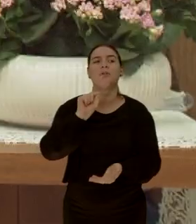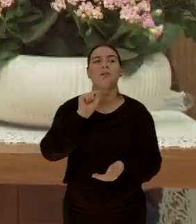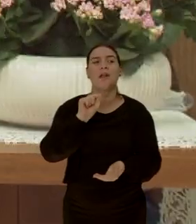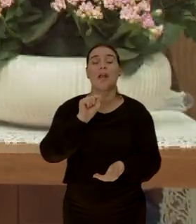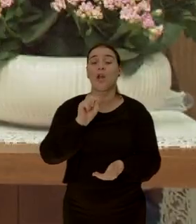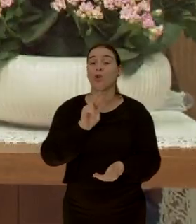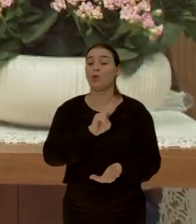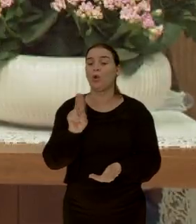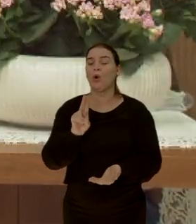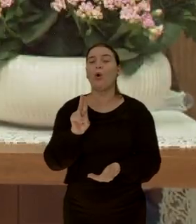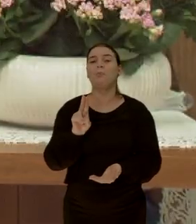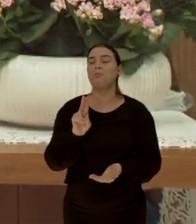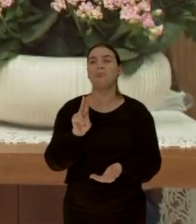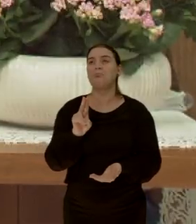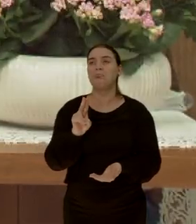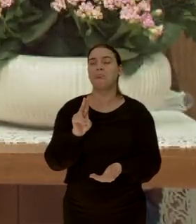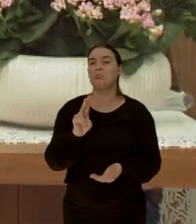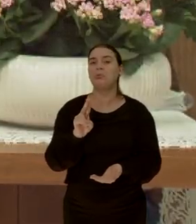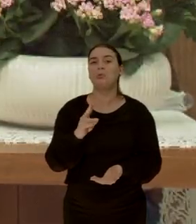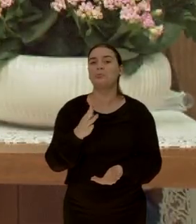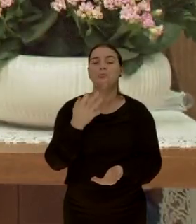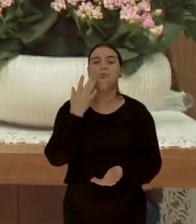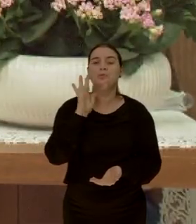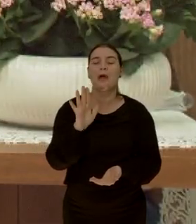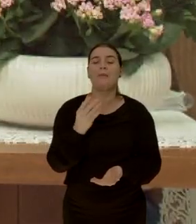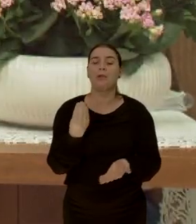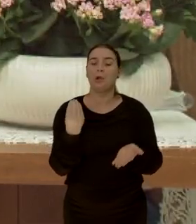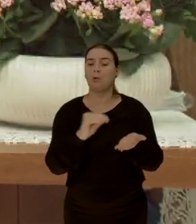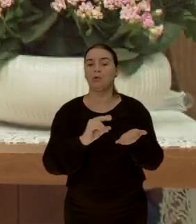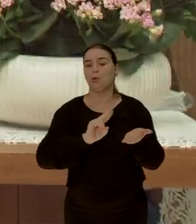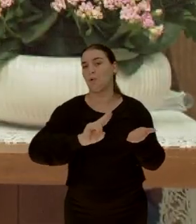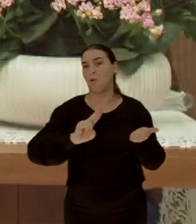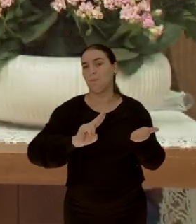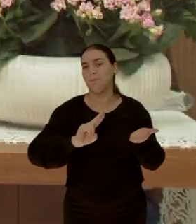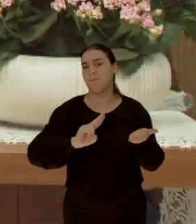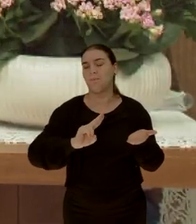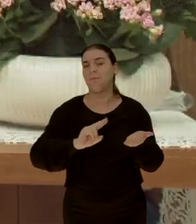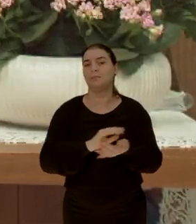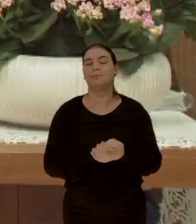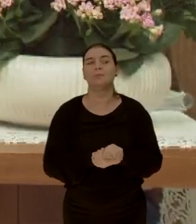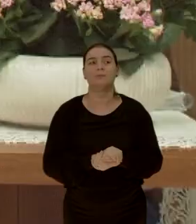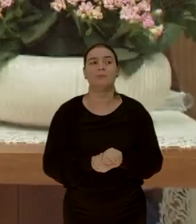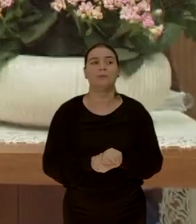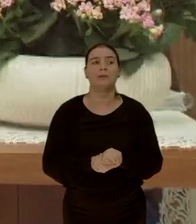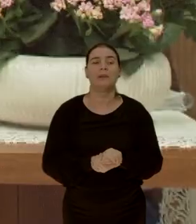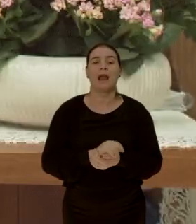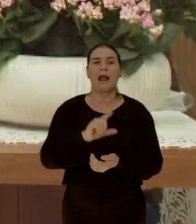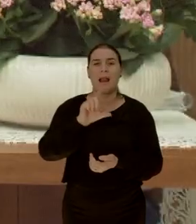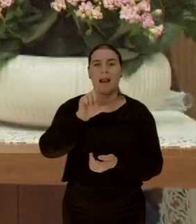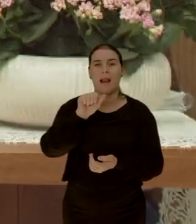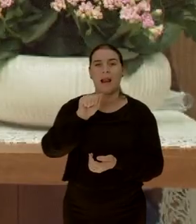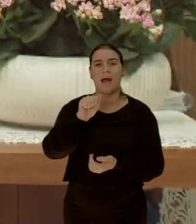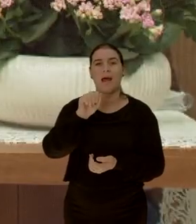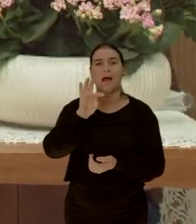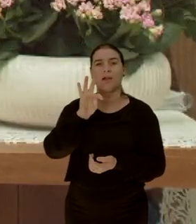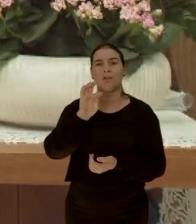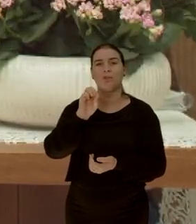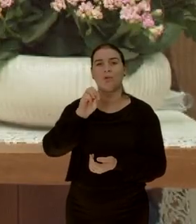anônima, ninguém sabe, juntou, deve ter com mais algum latomia. Sabe o que é latomia?